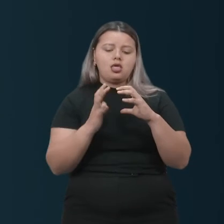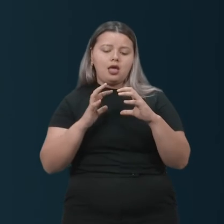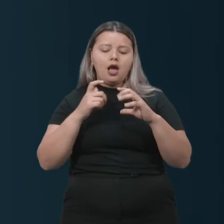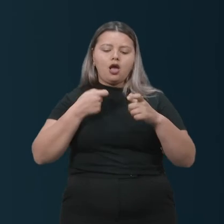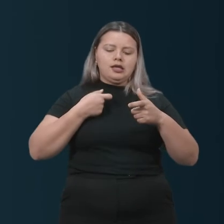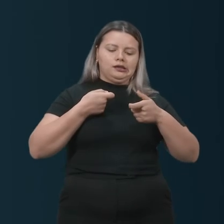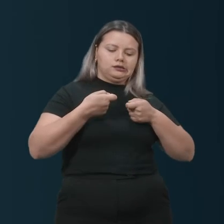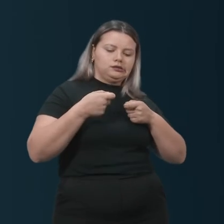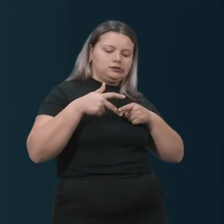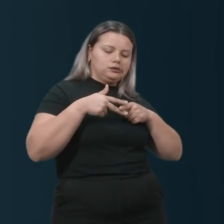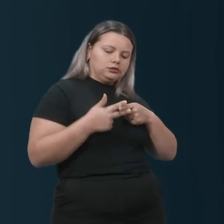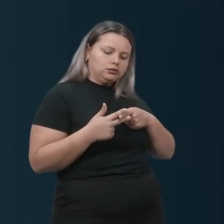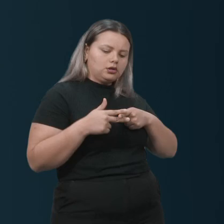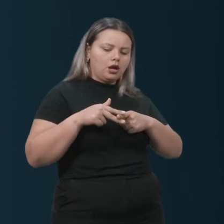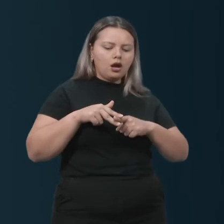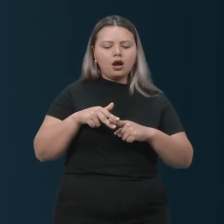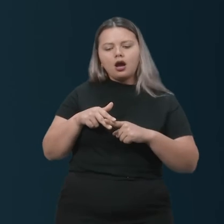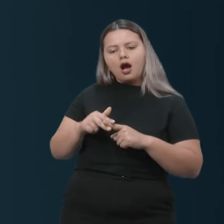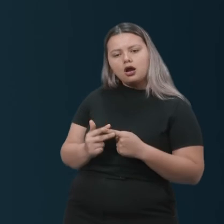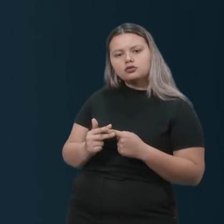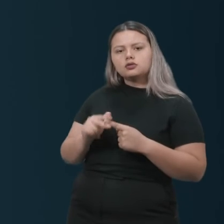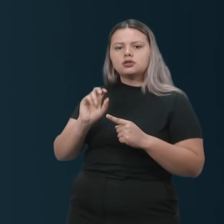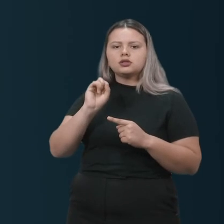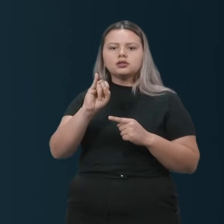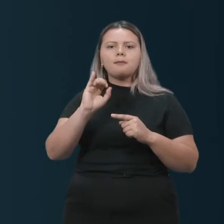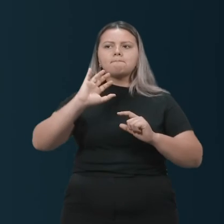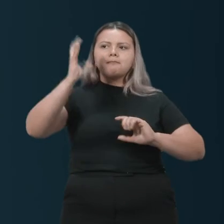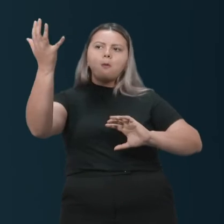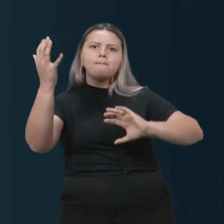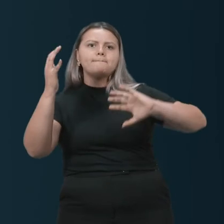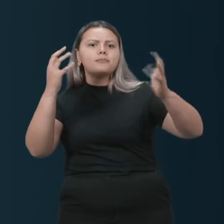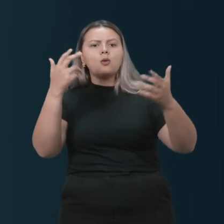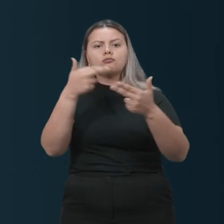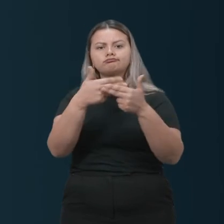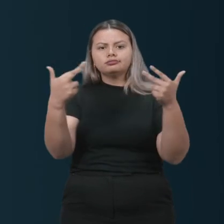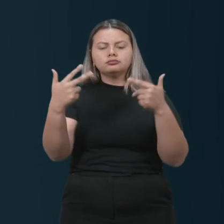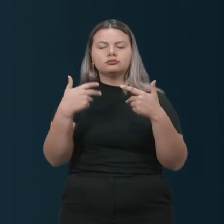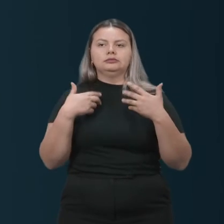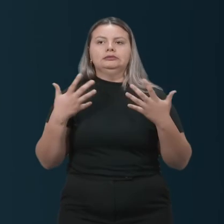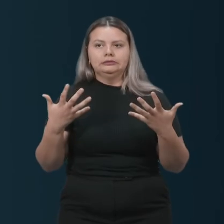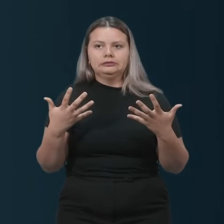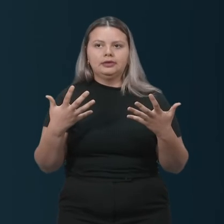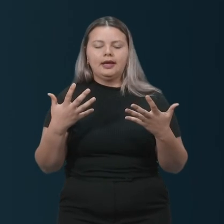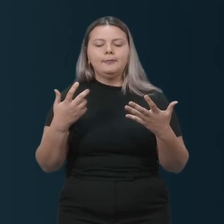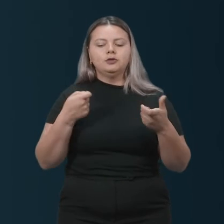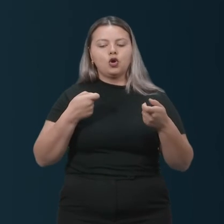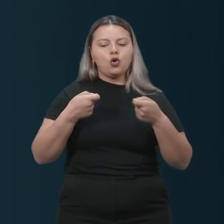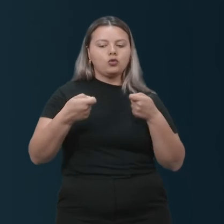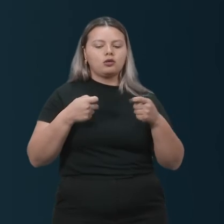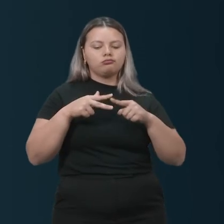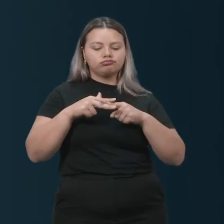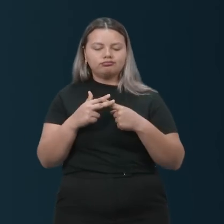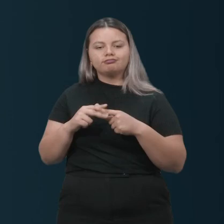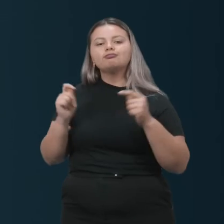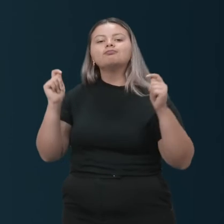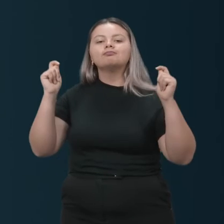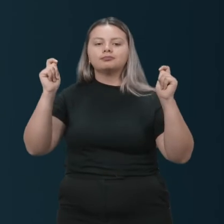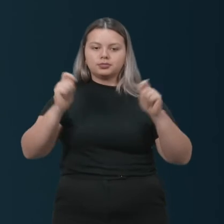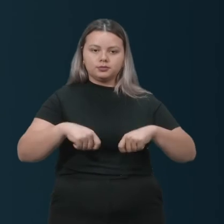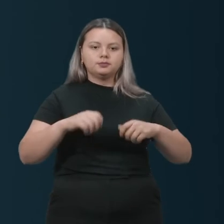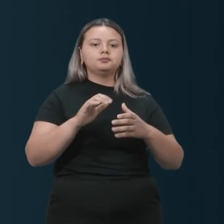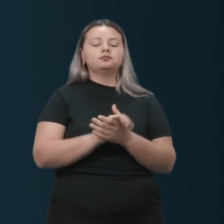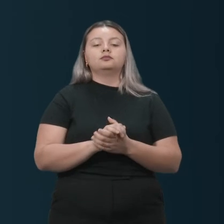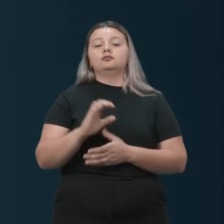o nosso comportamento frente a eventos que estão acontecendo em nosso redor.